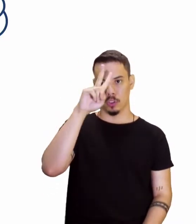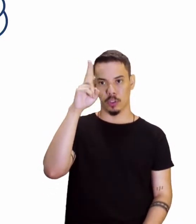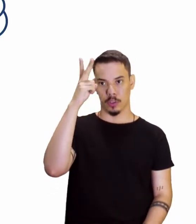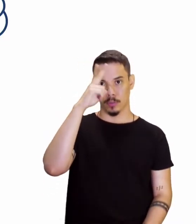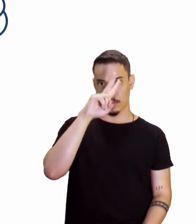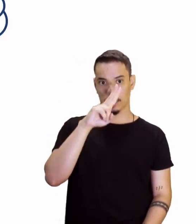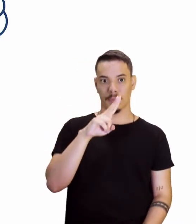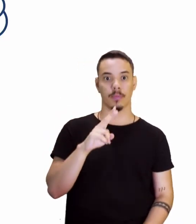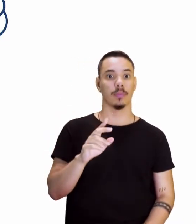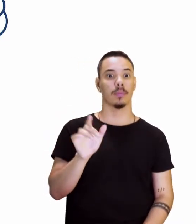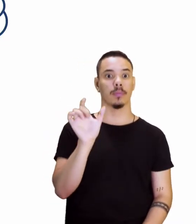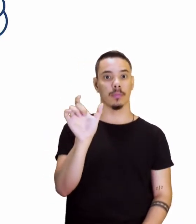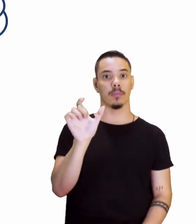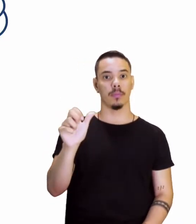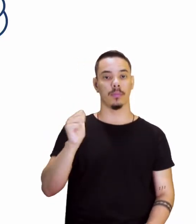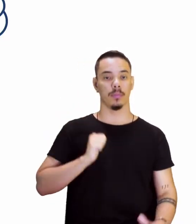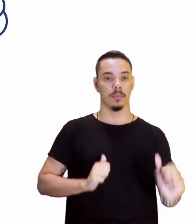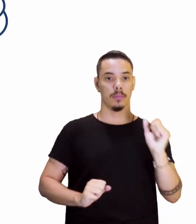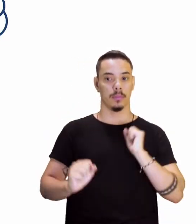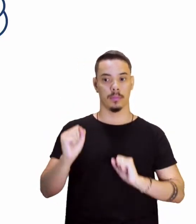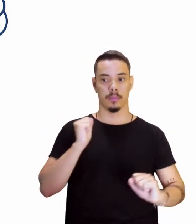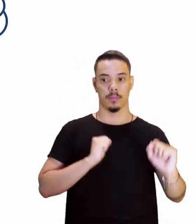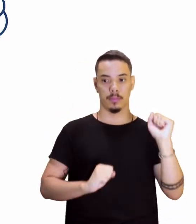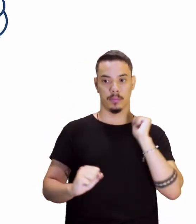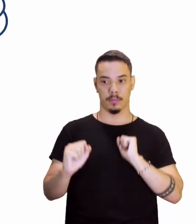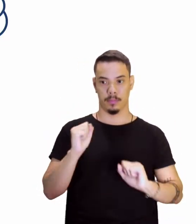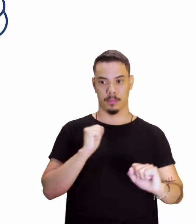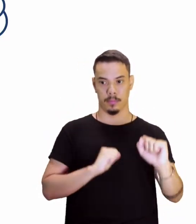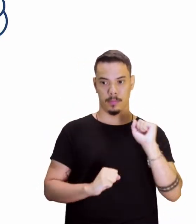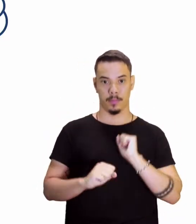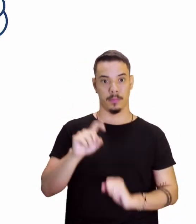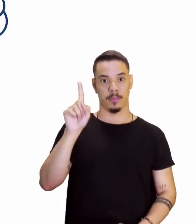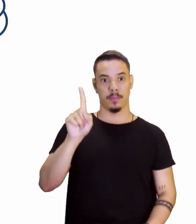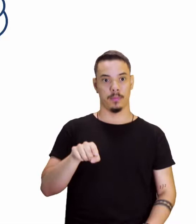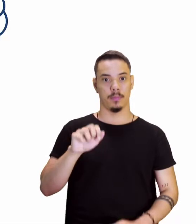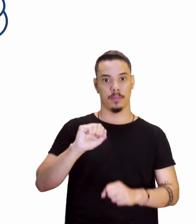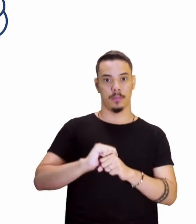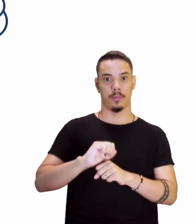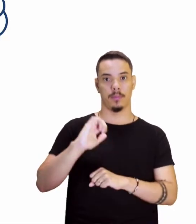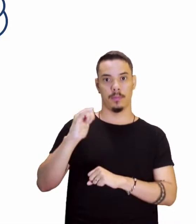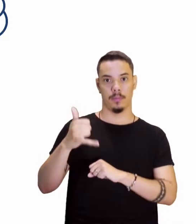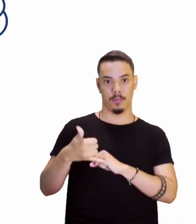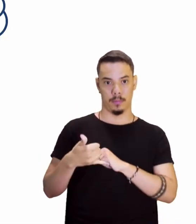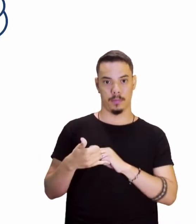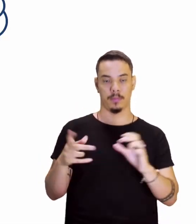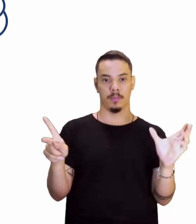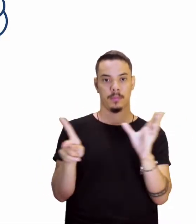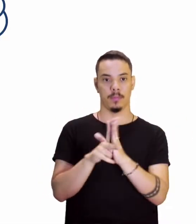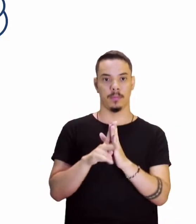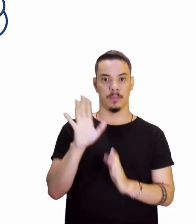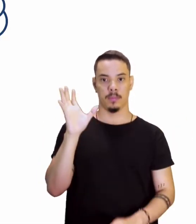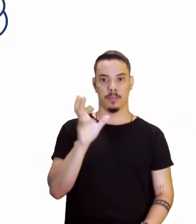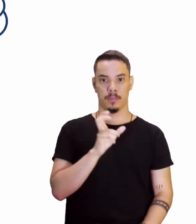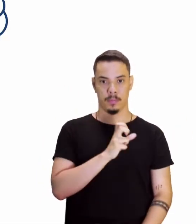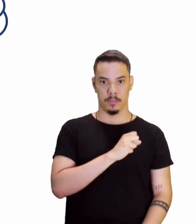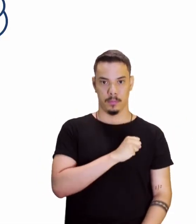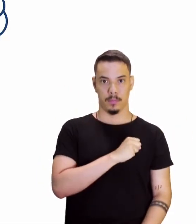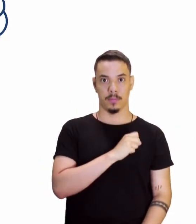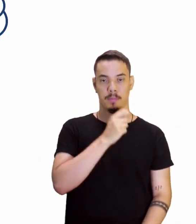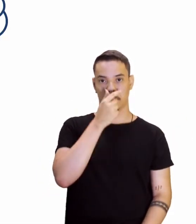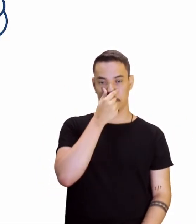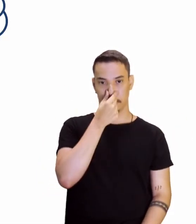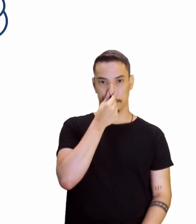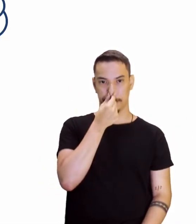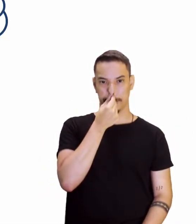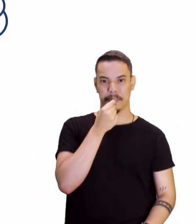a palavra ansioso, né? É um adjetivo. Lá a palavra amor é o quê,